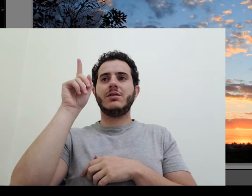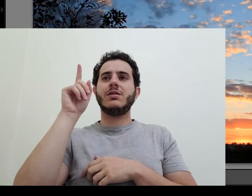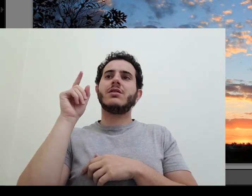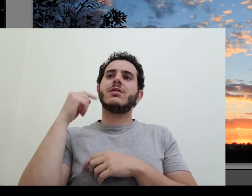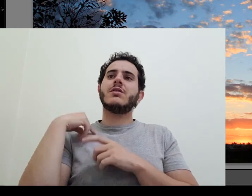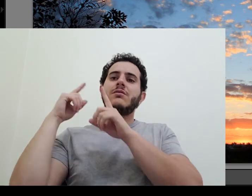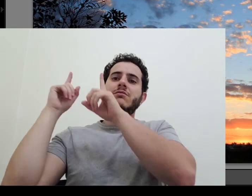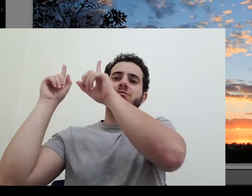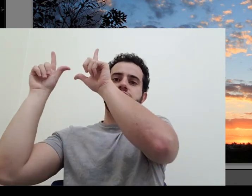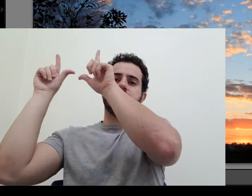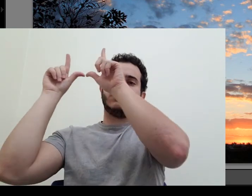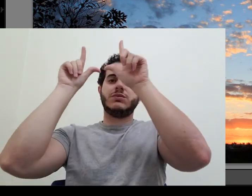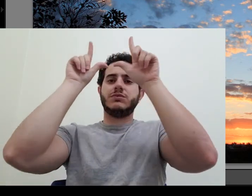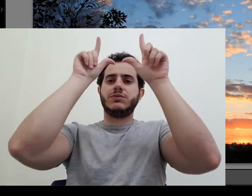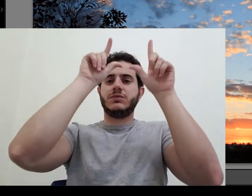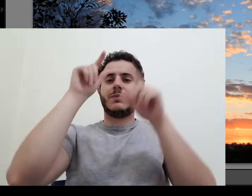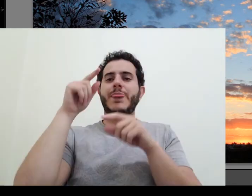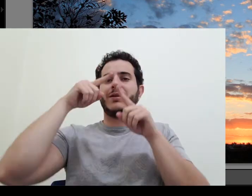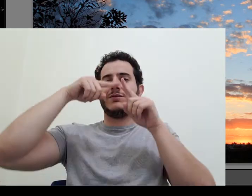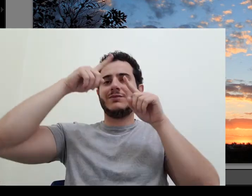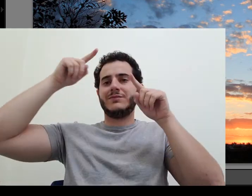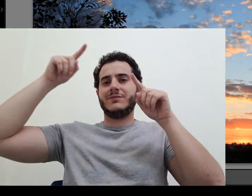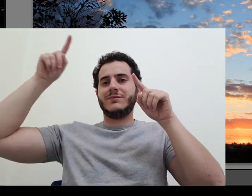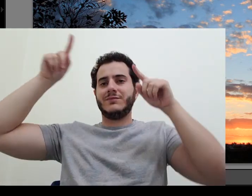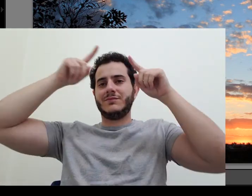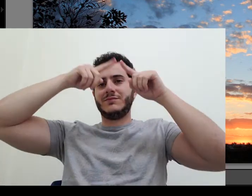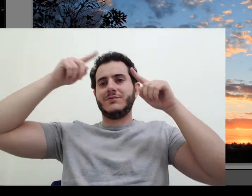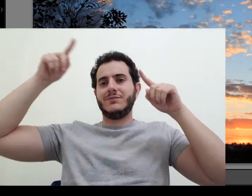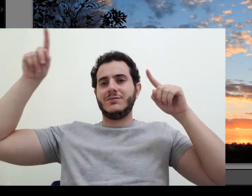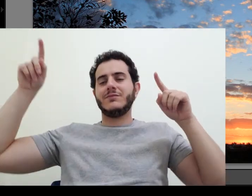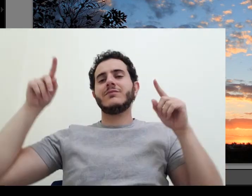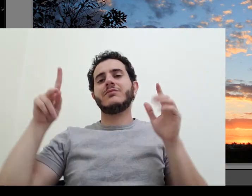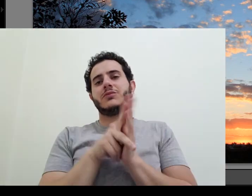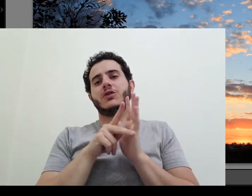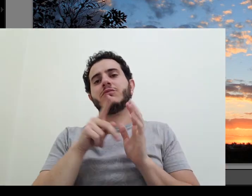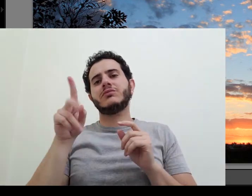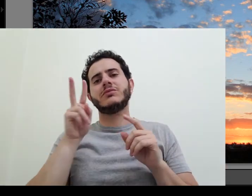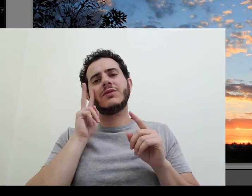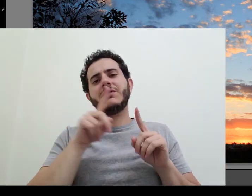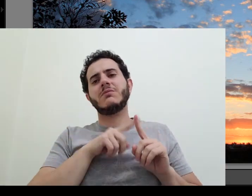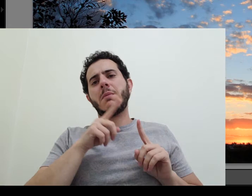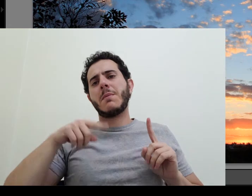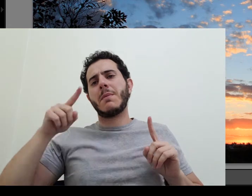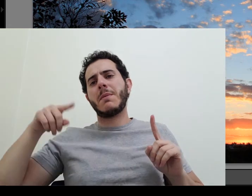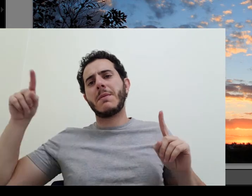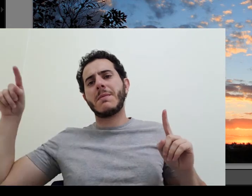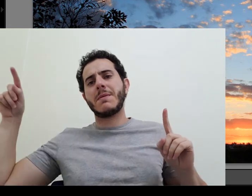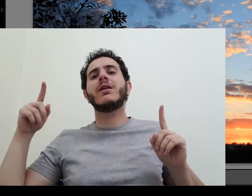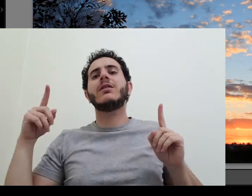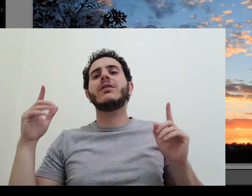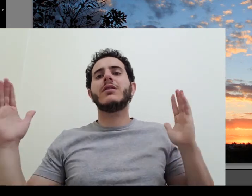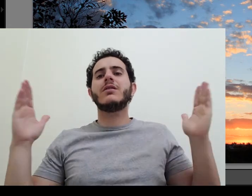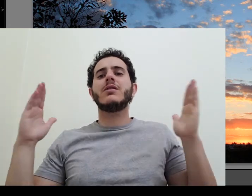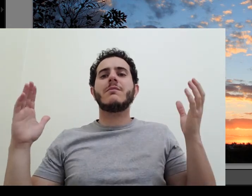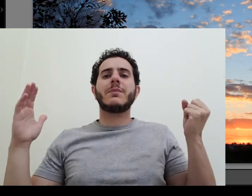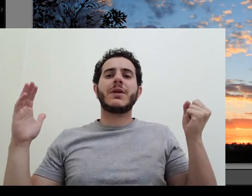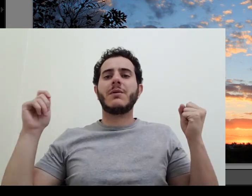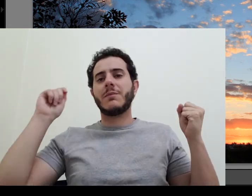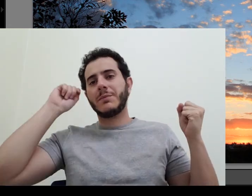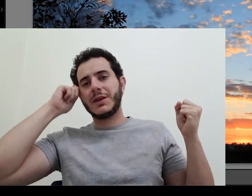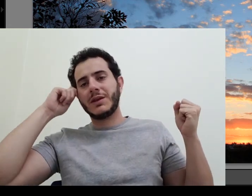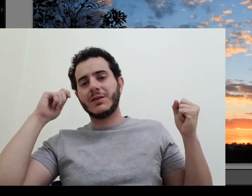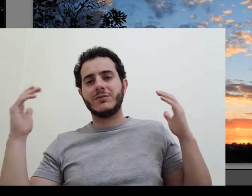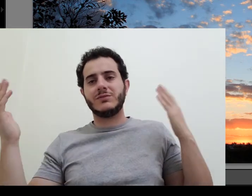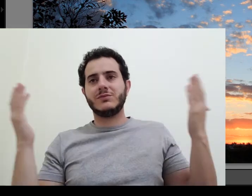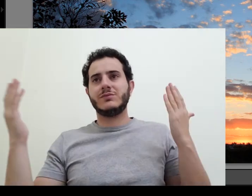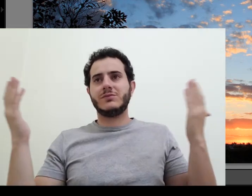estourar, e aumenta um pouquinho os realces, que é como se fosse ali uma parte, né, uma parte mais delicada das luzes